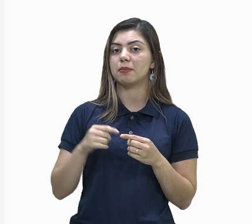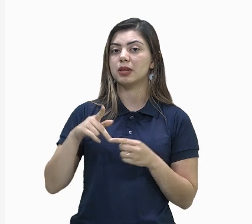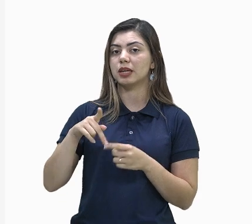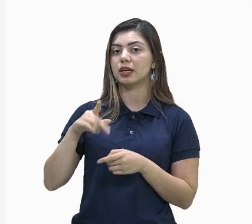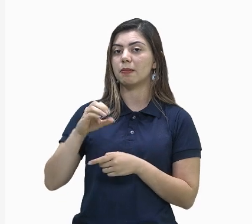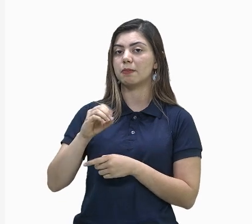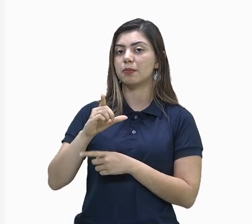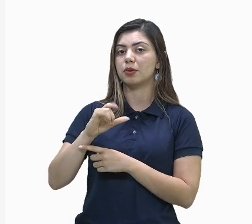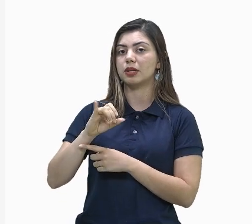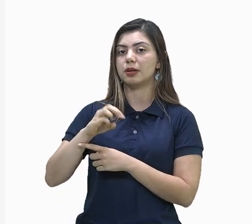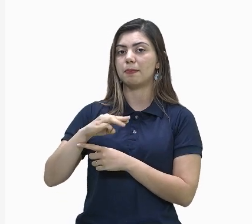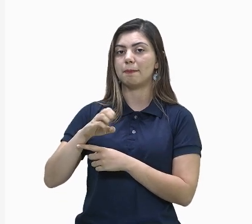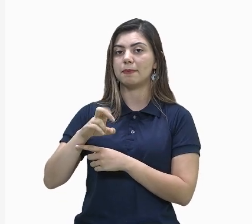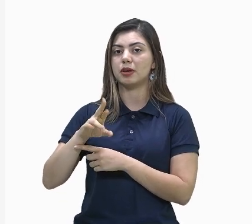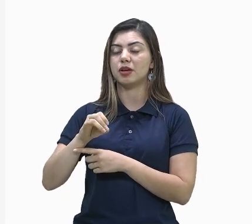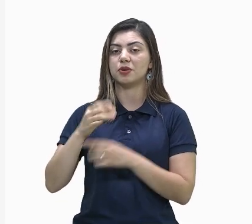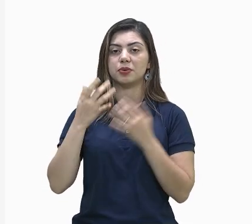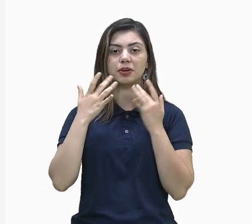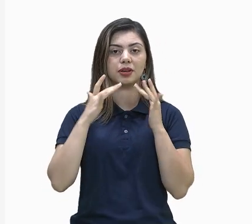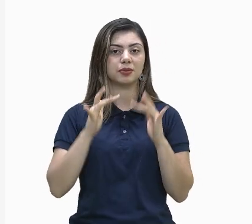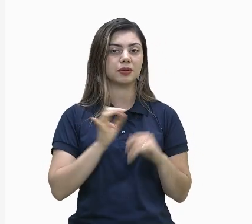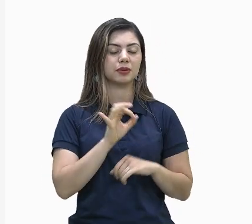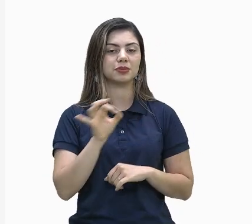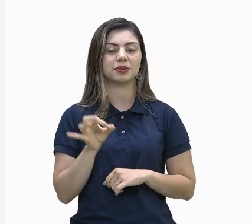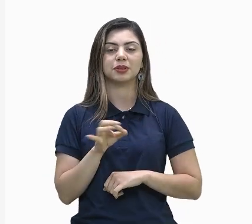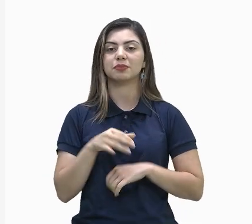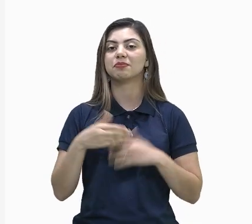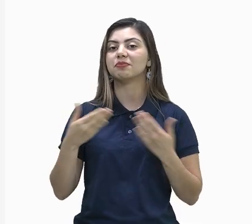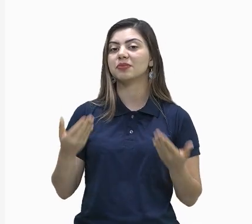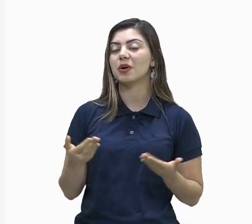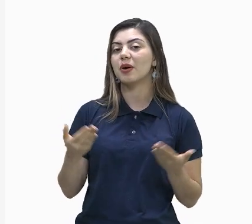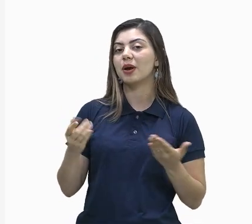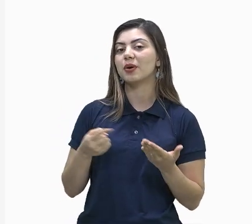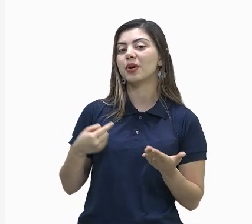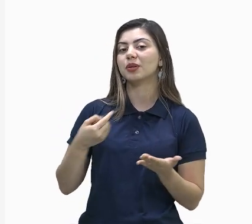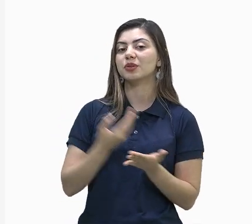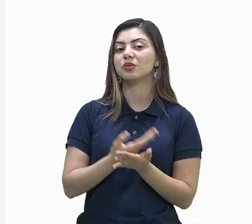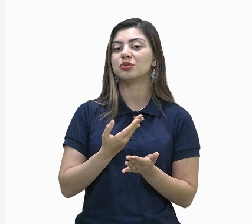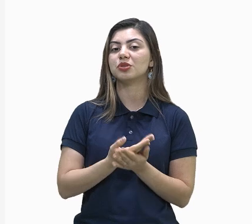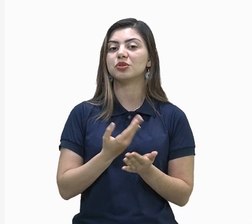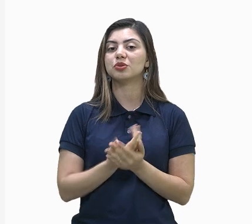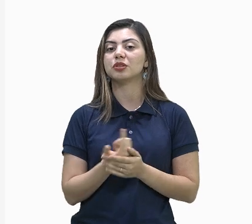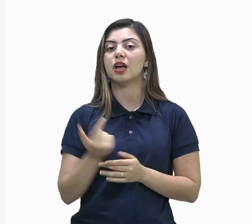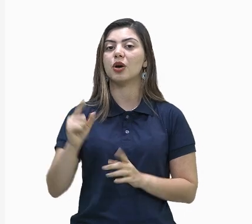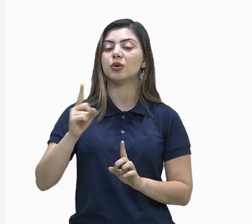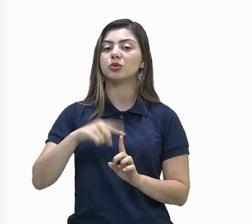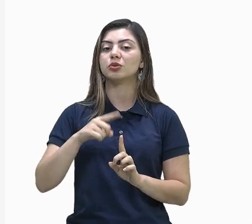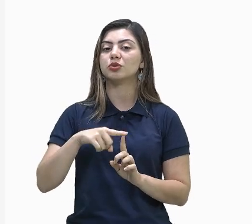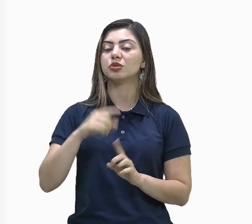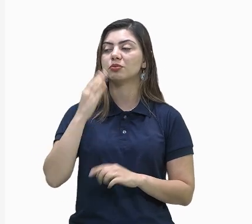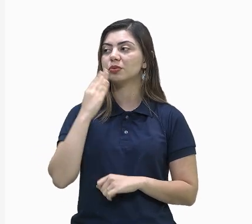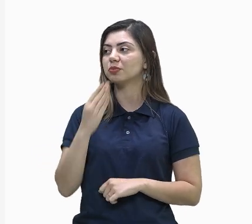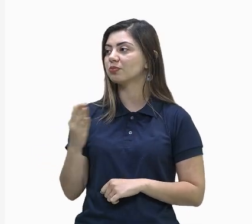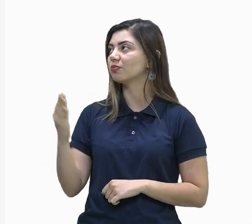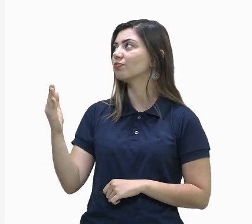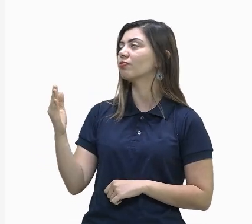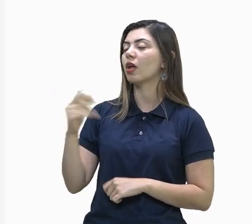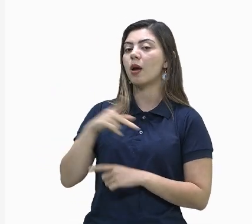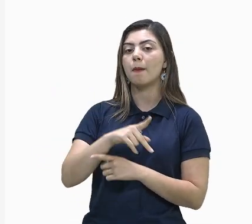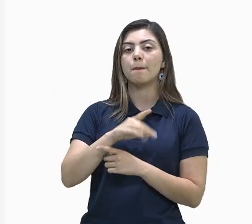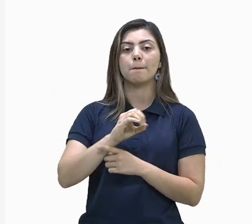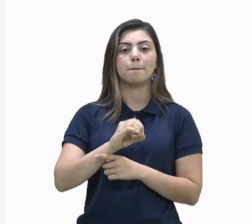natural. Muito bem, e agora vamos conhecer os polímeros sintéticos. Os